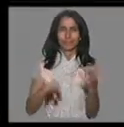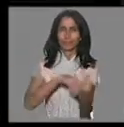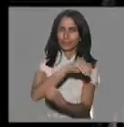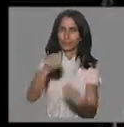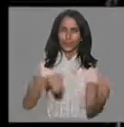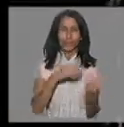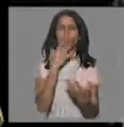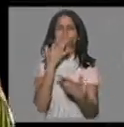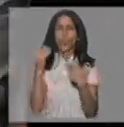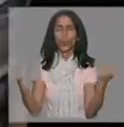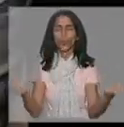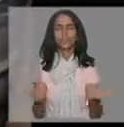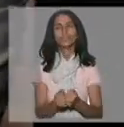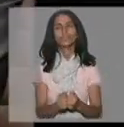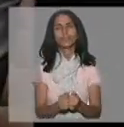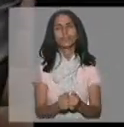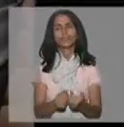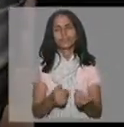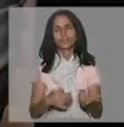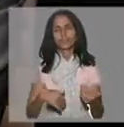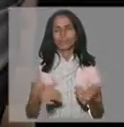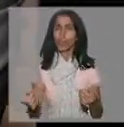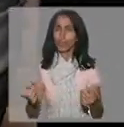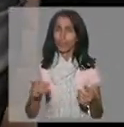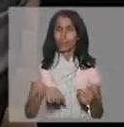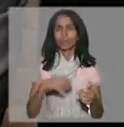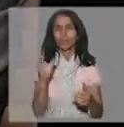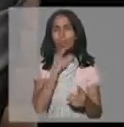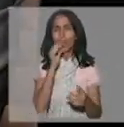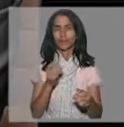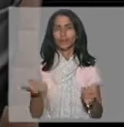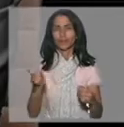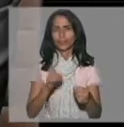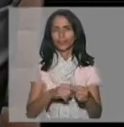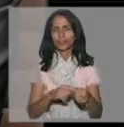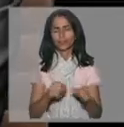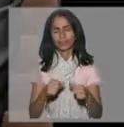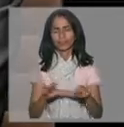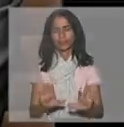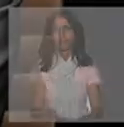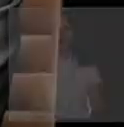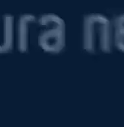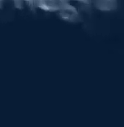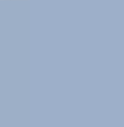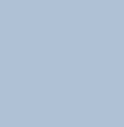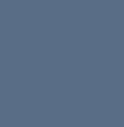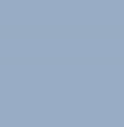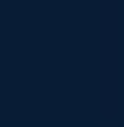tudo com muitas cores. Então, e assim eu vou para o intervalo, mas é rapidinho. Fique aí com a gente.